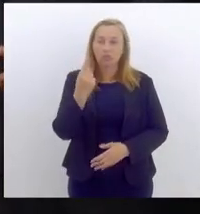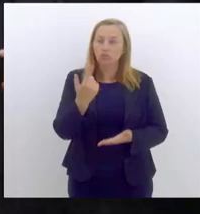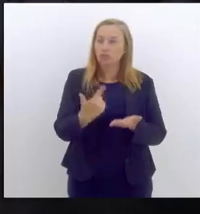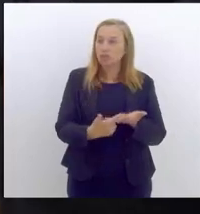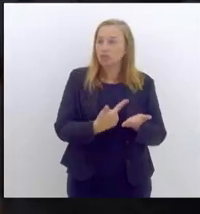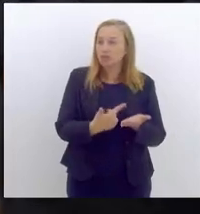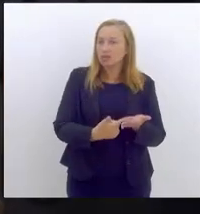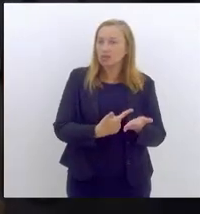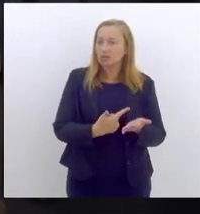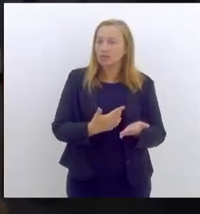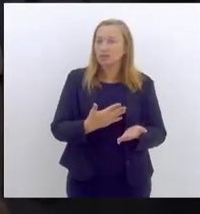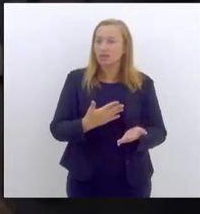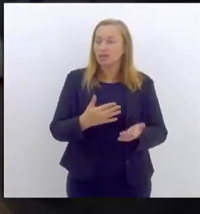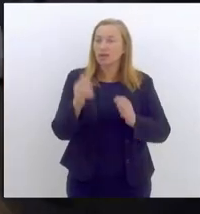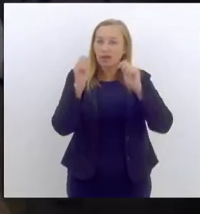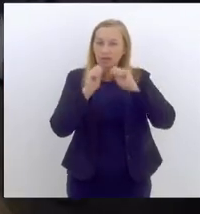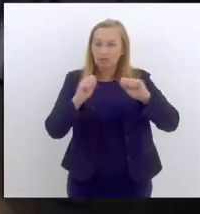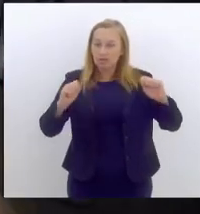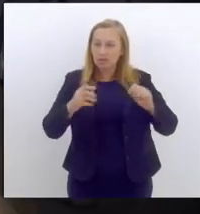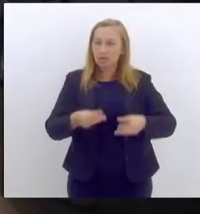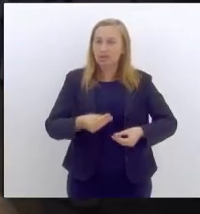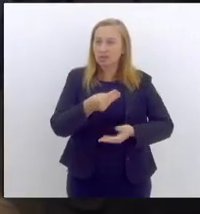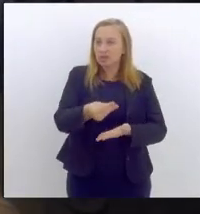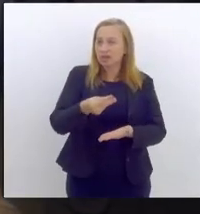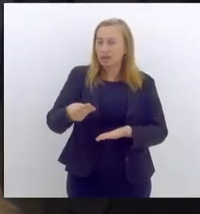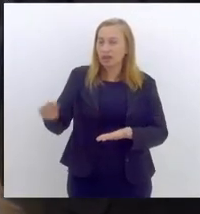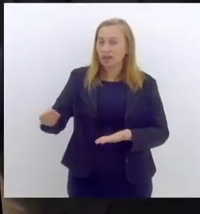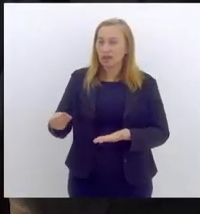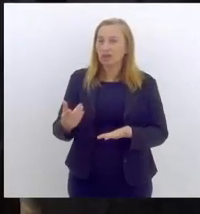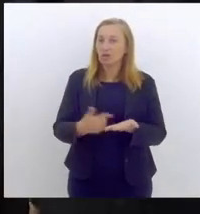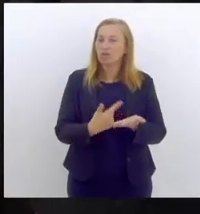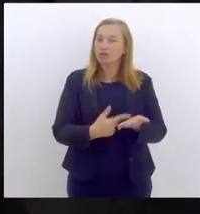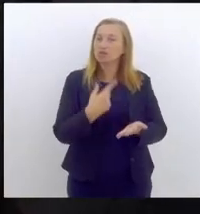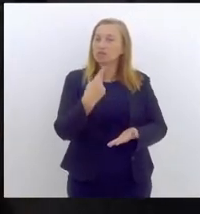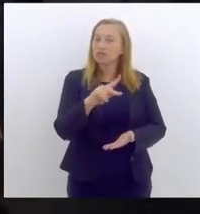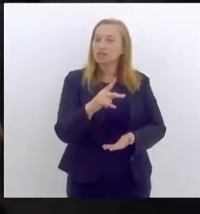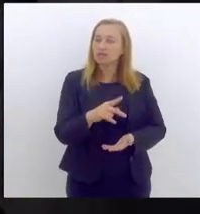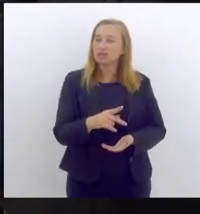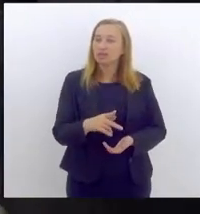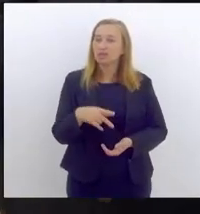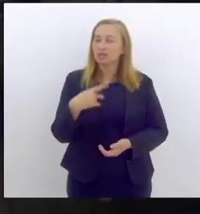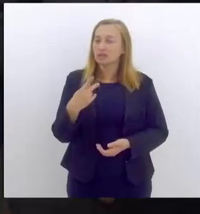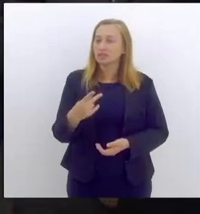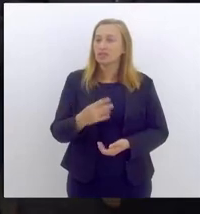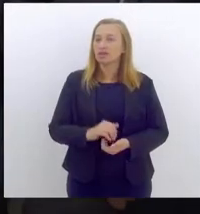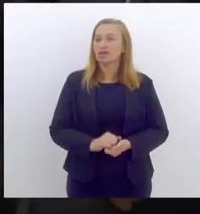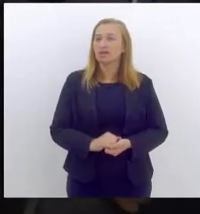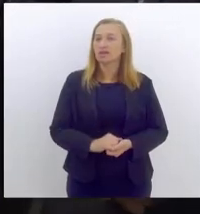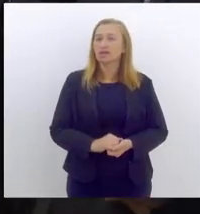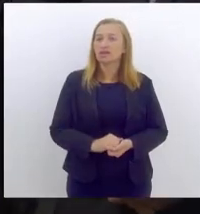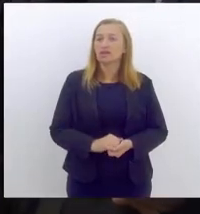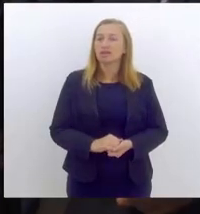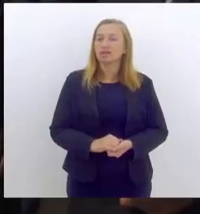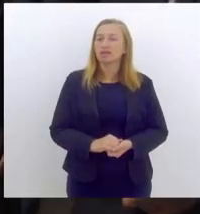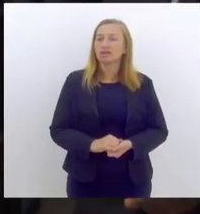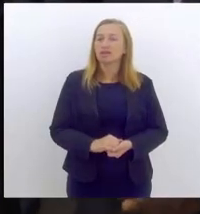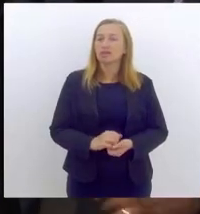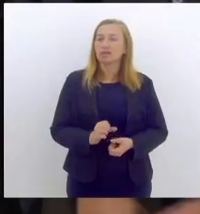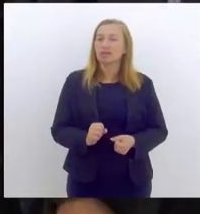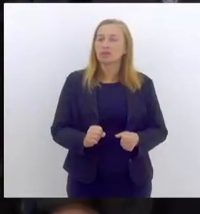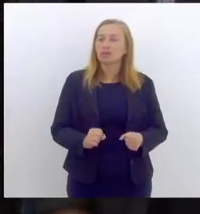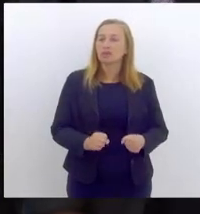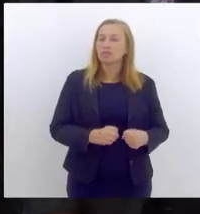a minha assessoria levará um livro dele que diz o seguinte: poder sem